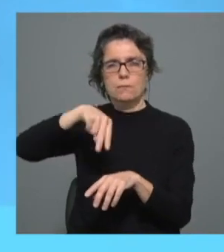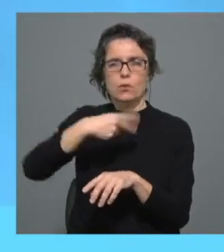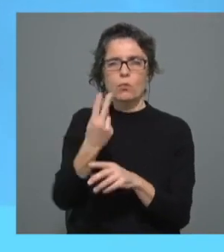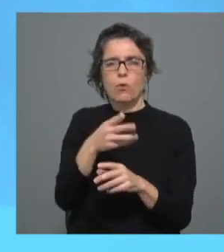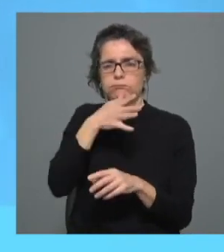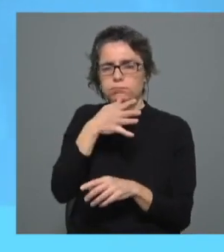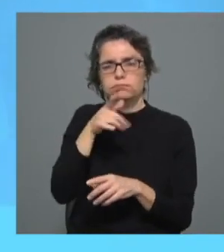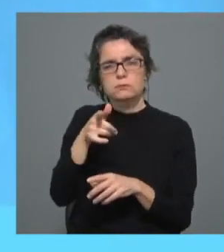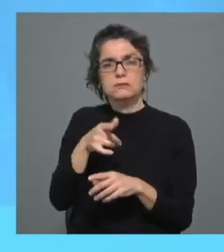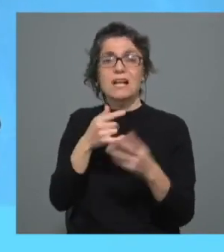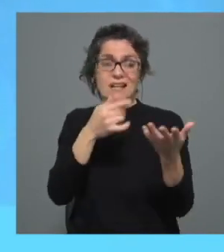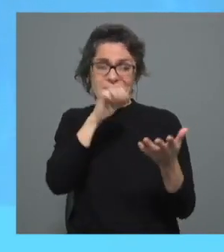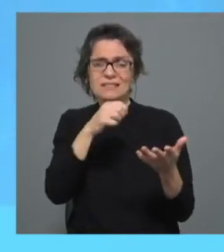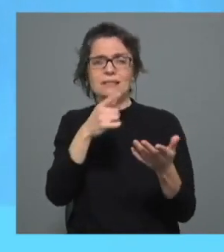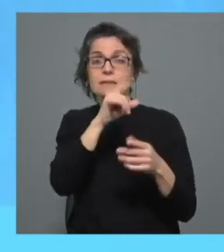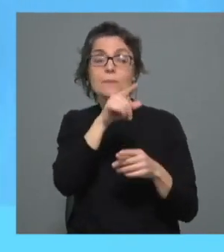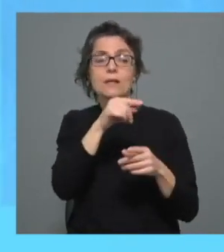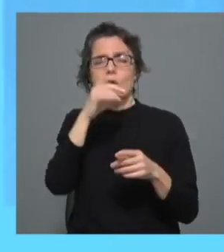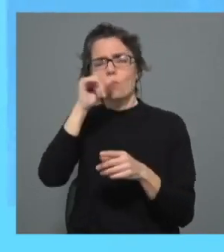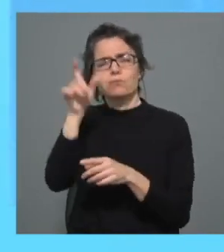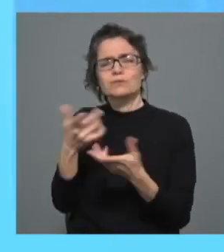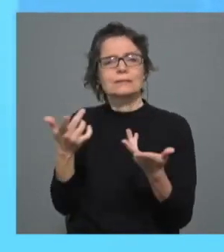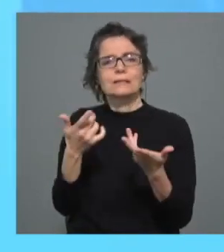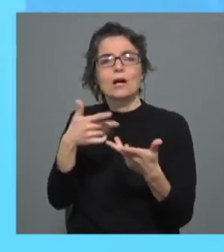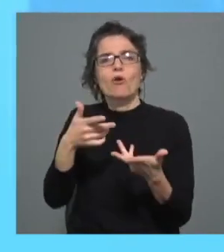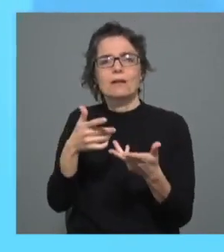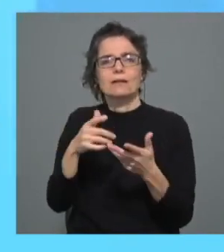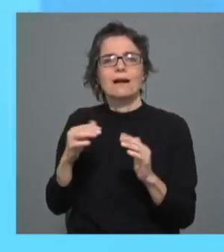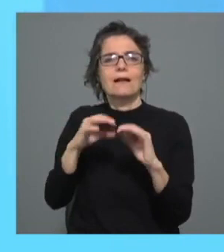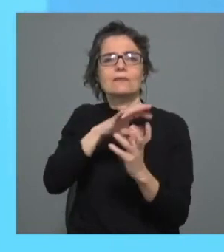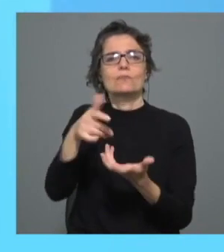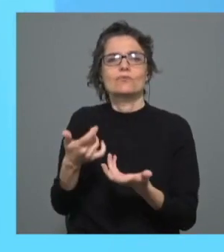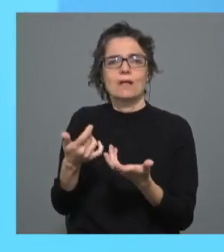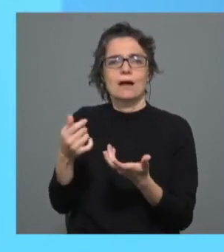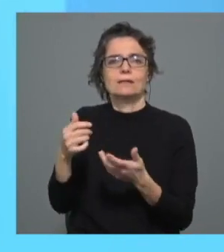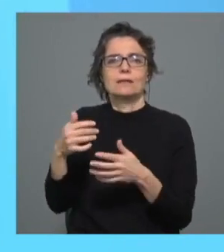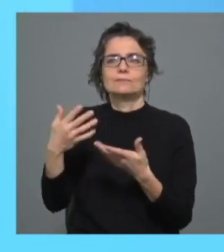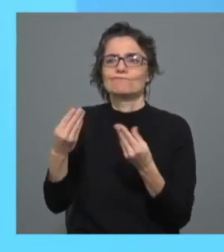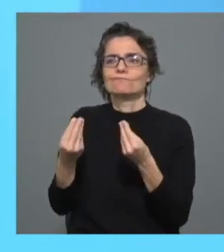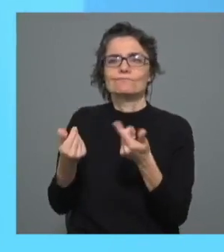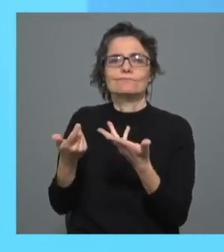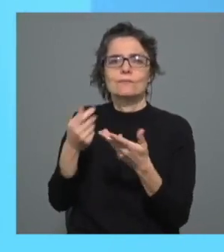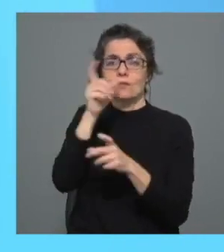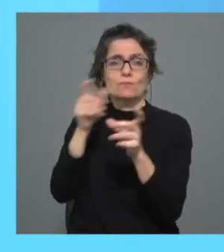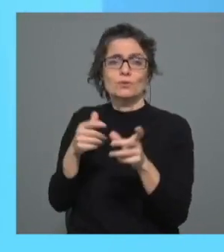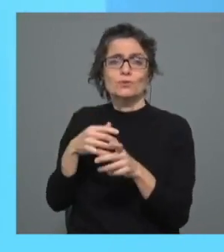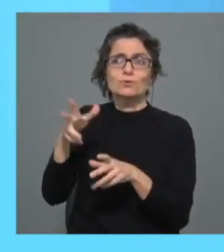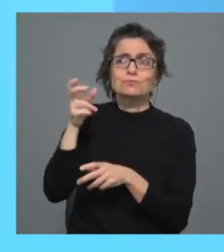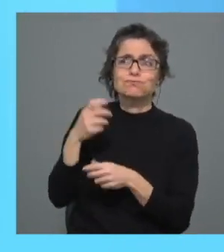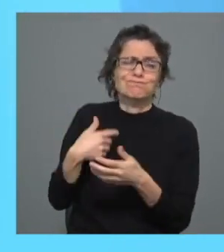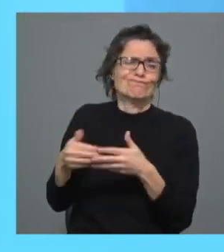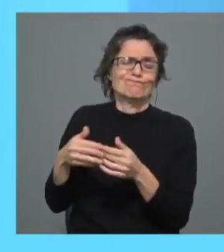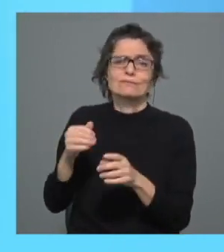já não tem eco. Não tem eco no mundo, com certeza, e a não ser em algumas franjas estranhas, mas